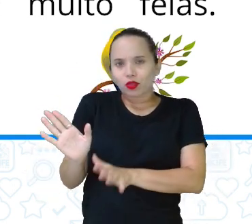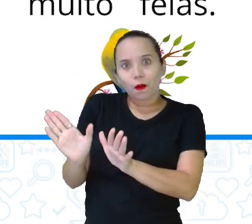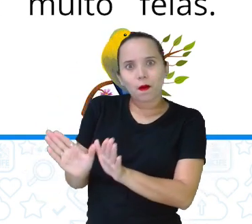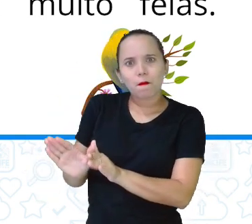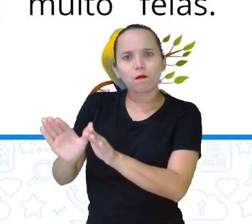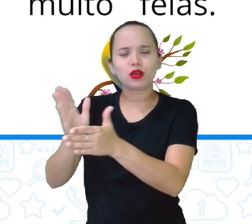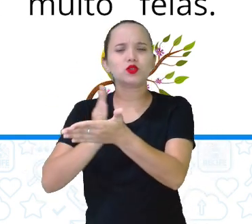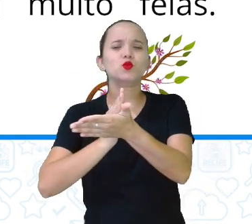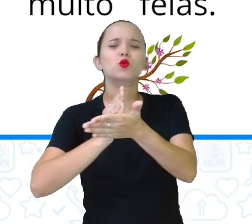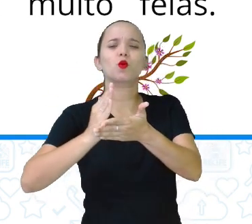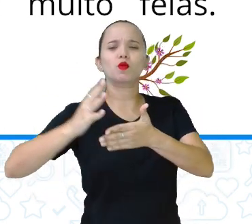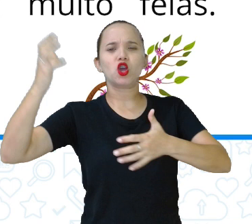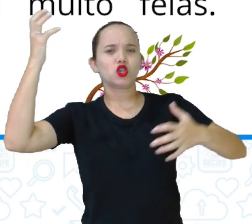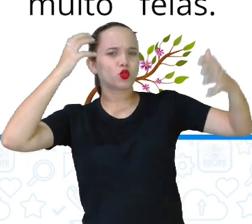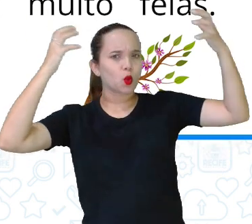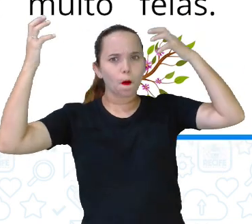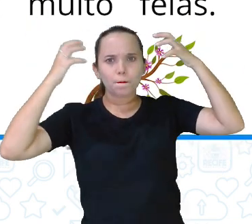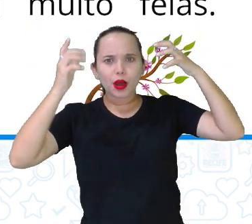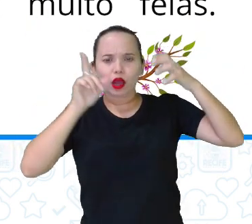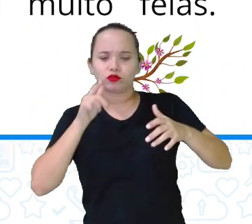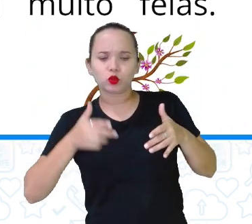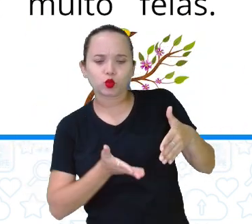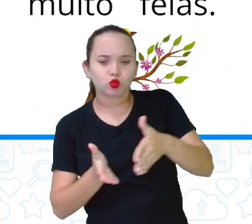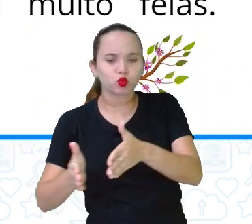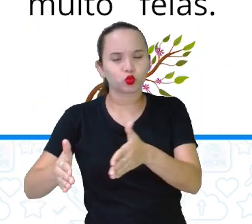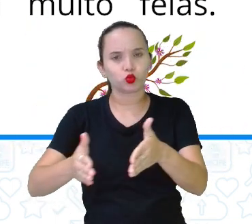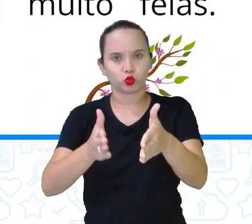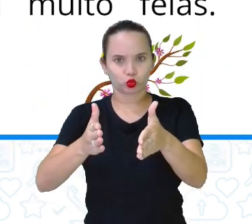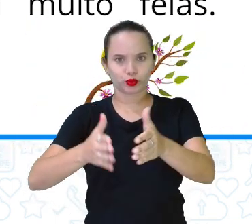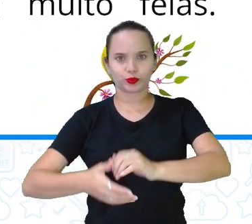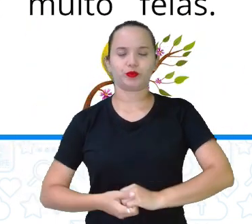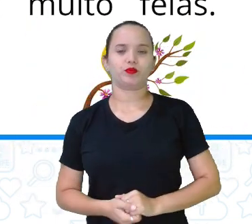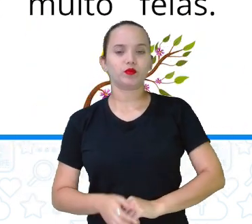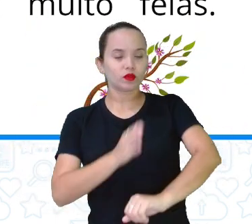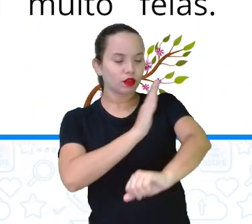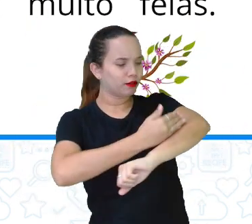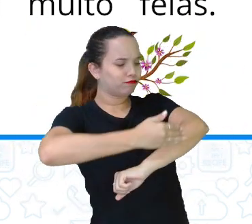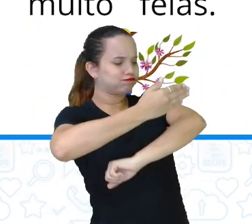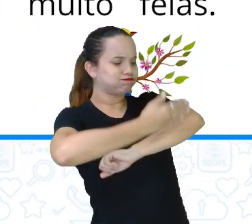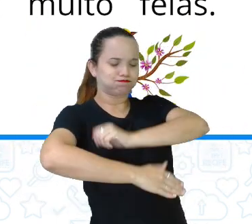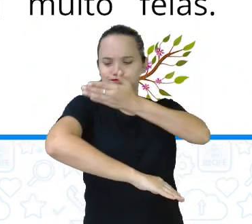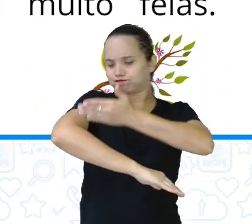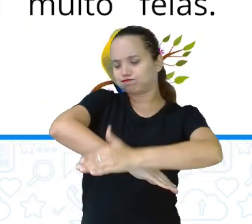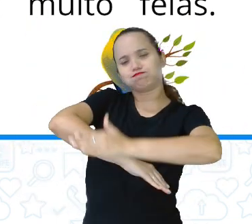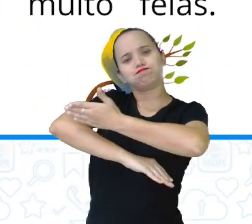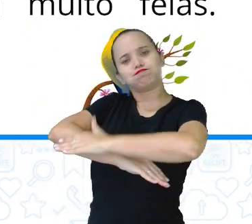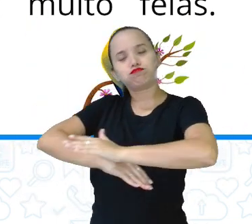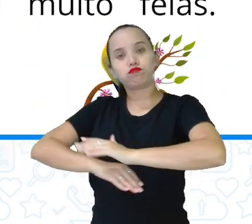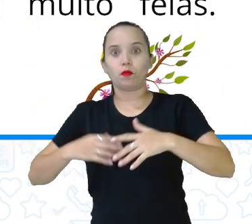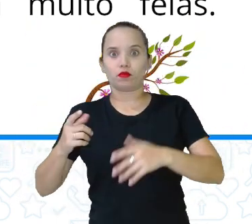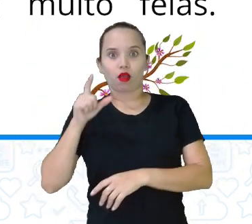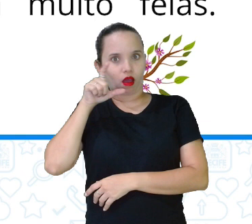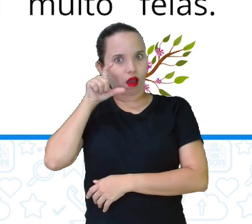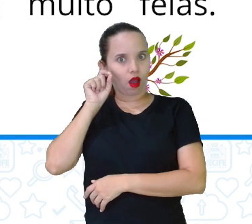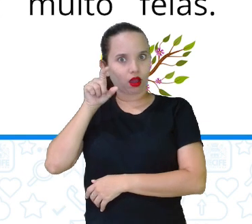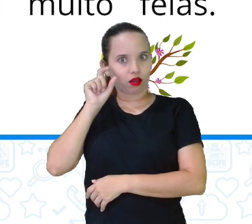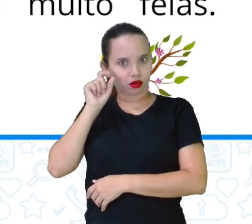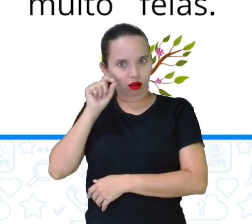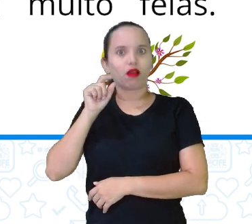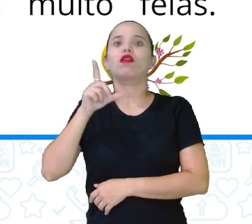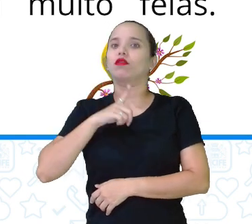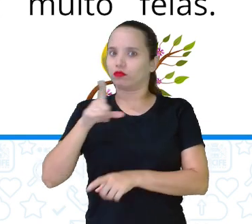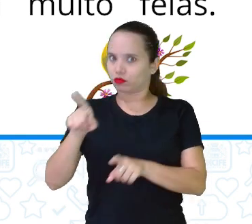as penas às margens de um arroio. A gralha também estava lá no meio dos outros, só que